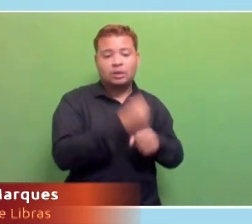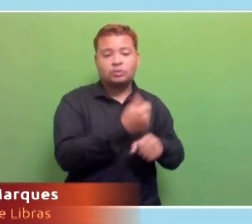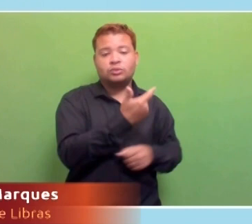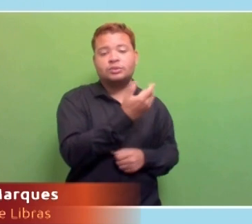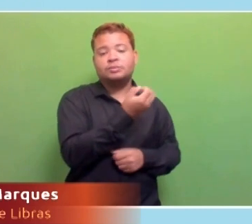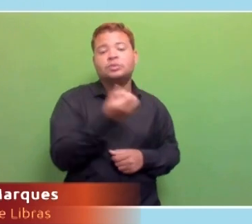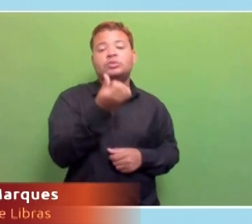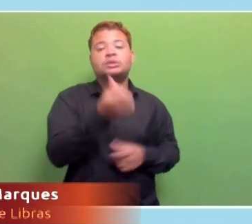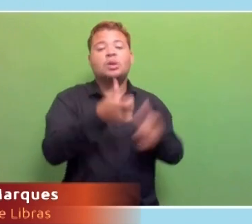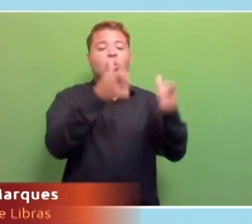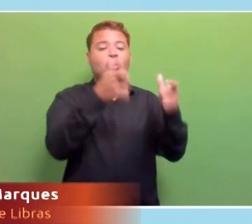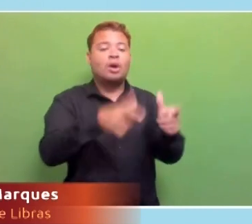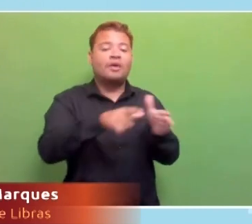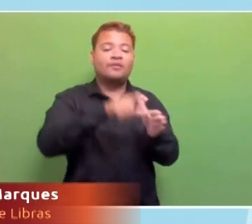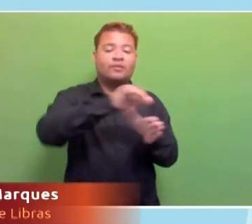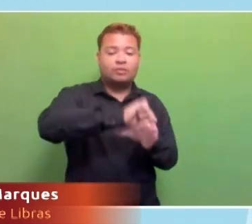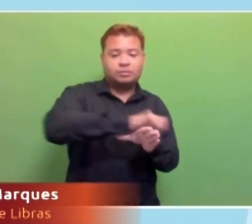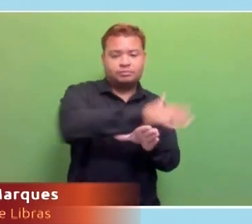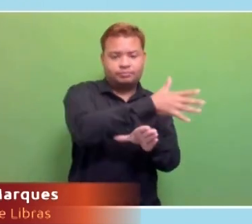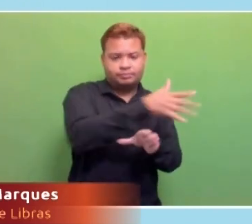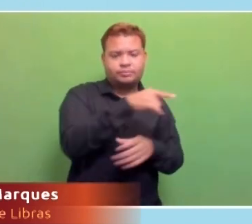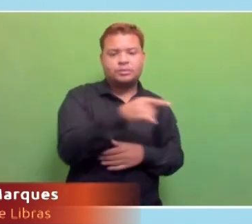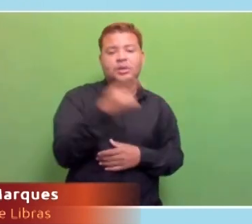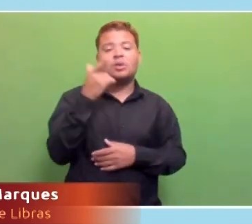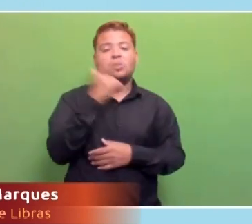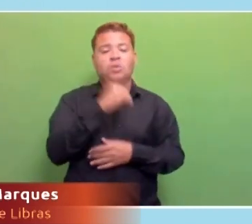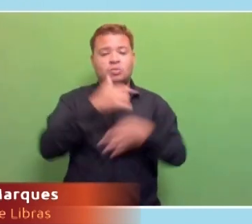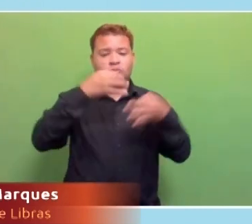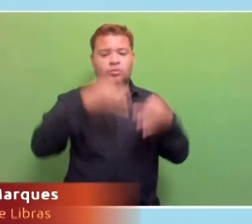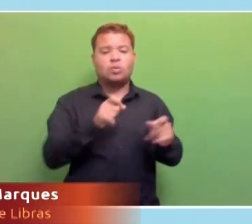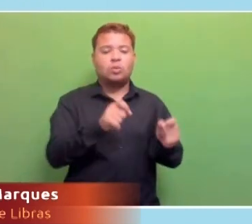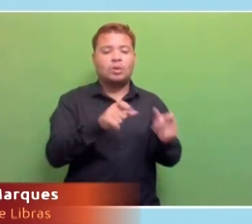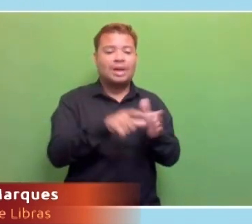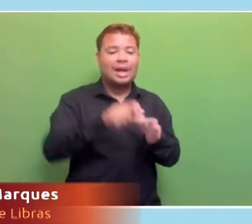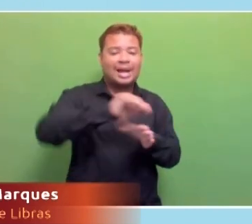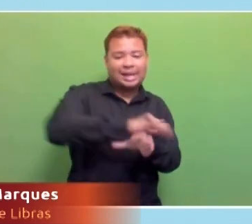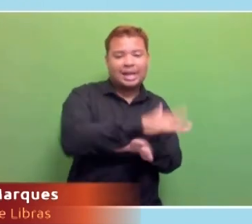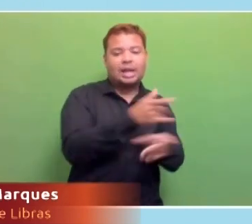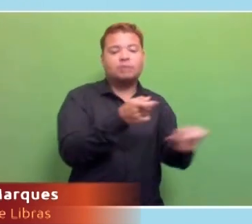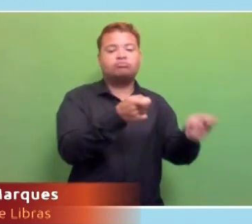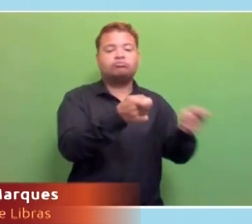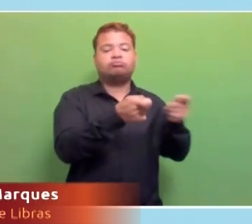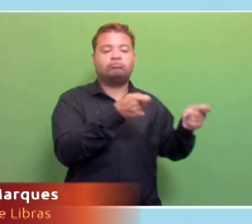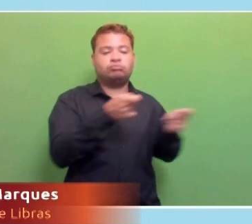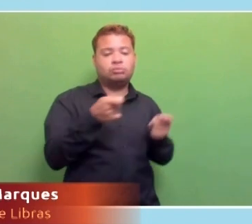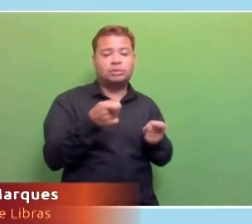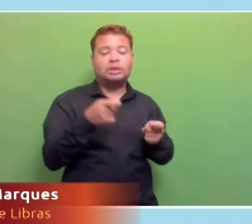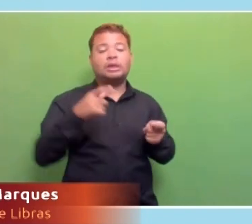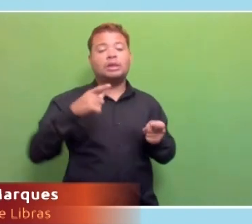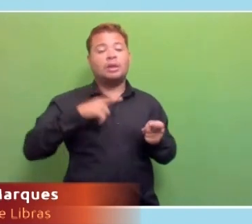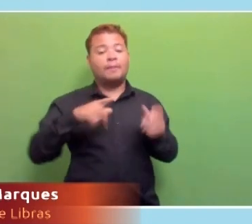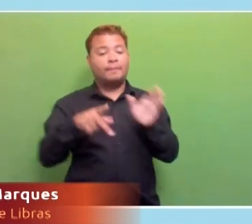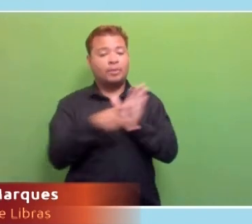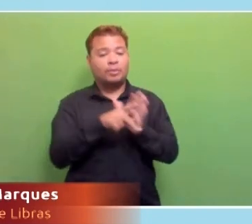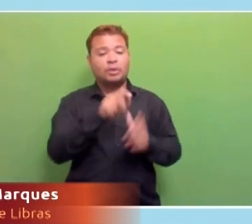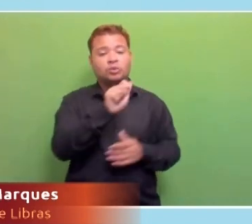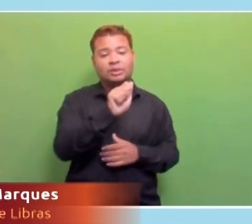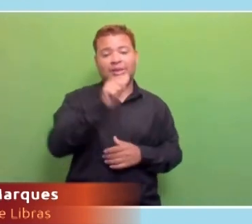à perda do controle da faixa de Gaza por parte da Autoridade Nacional Palestina, que